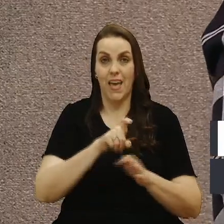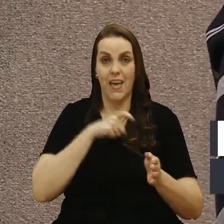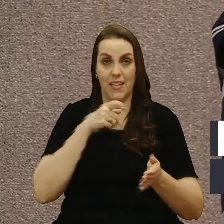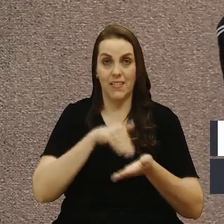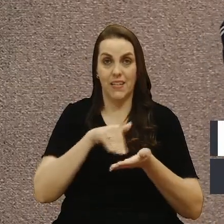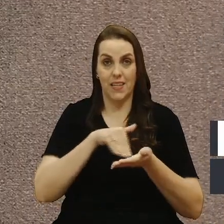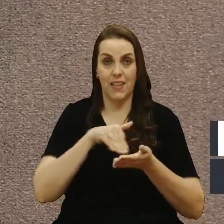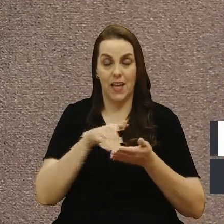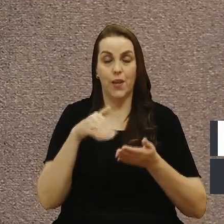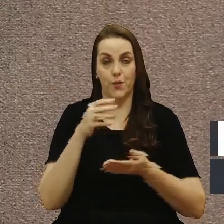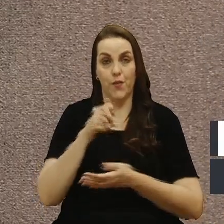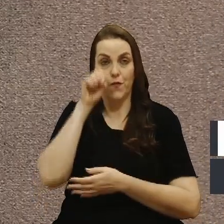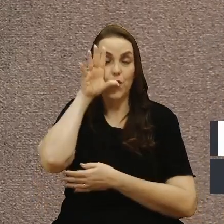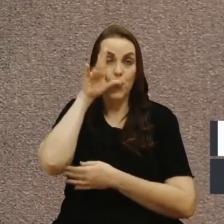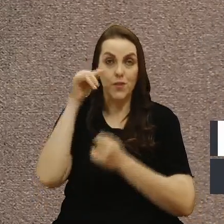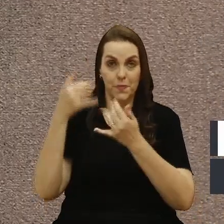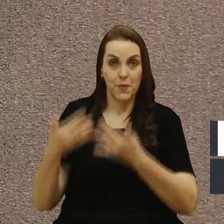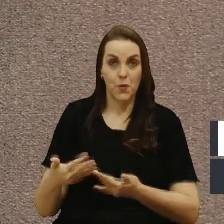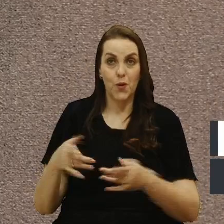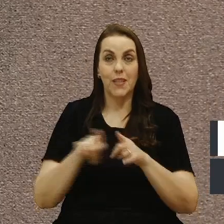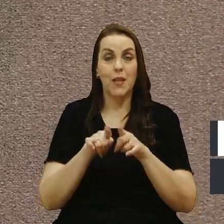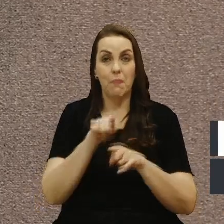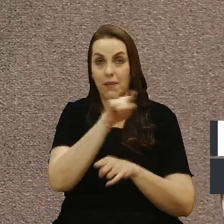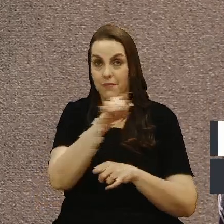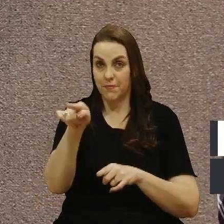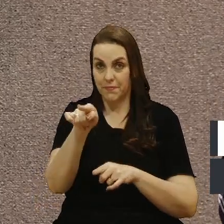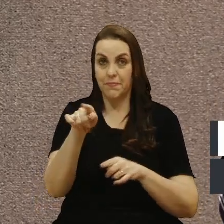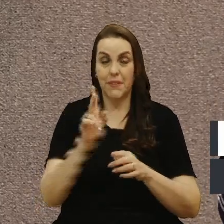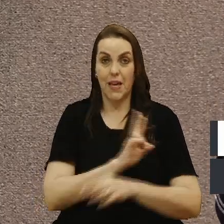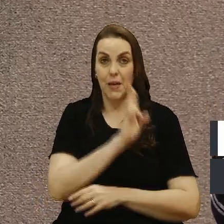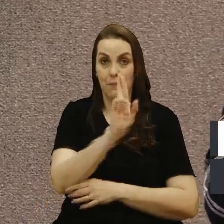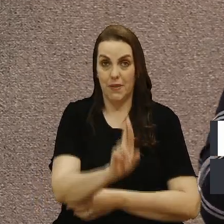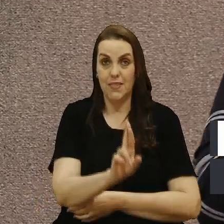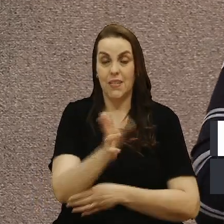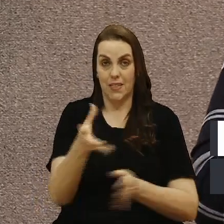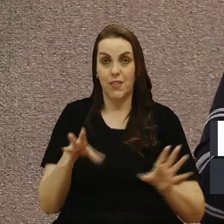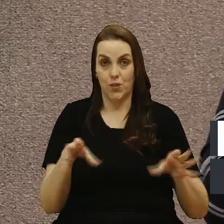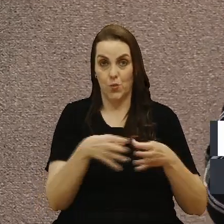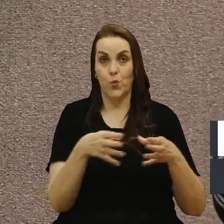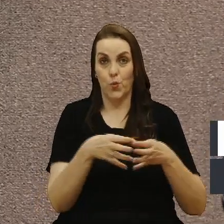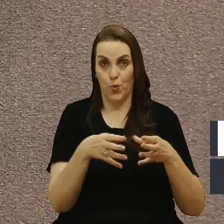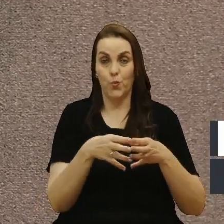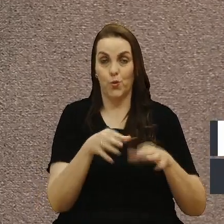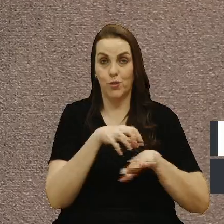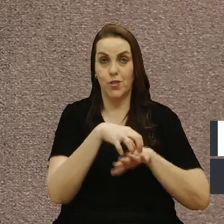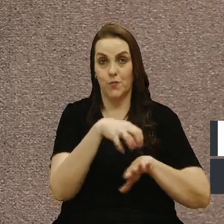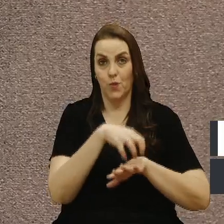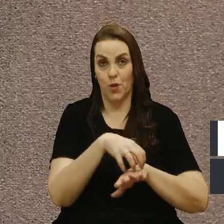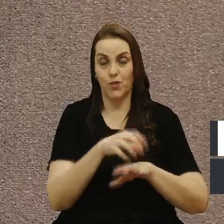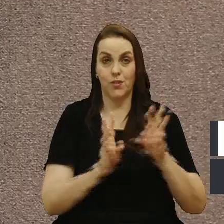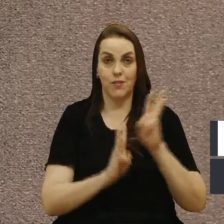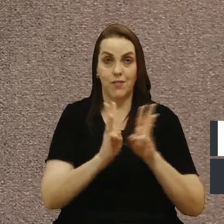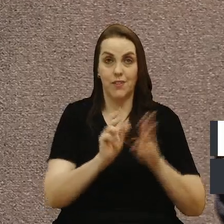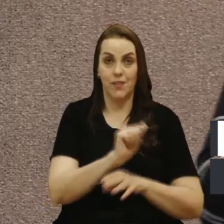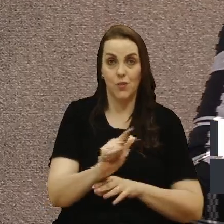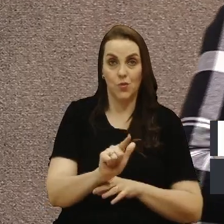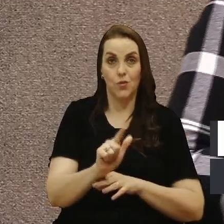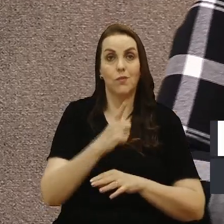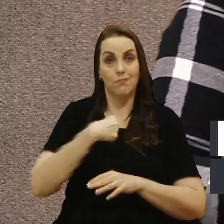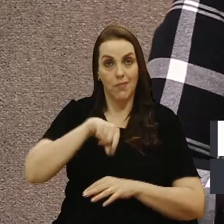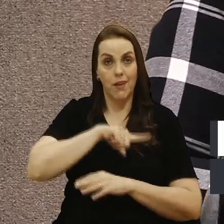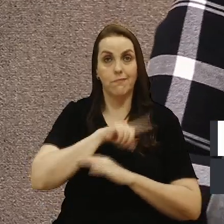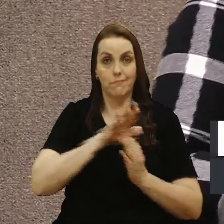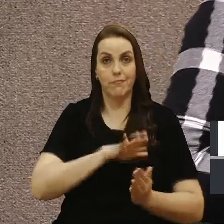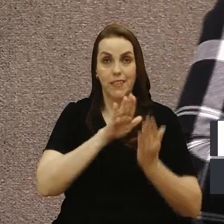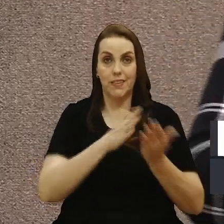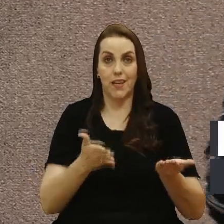os próprios pertencentes aos táxis lotações, os representantes dessa categoria do transporte na nossa cidade têm enfrentado. Desde a questão de